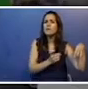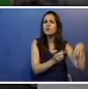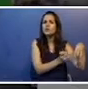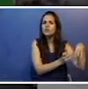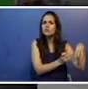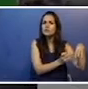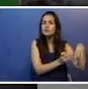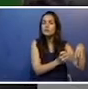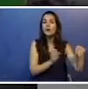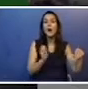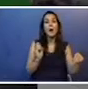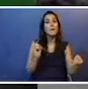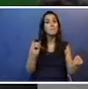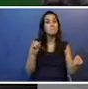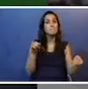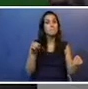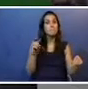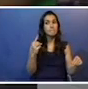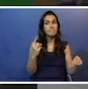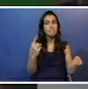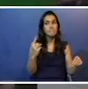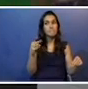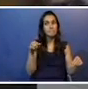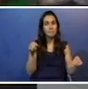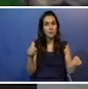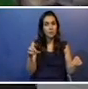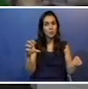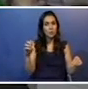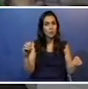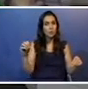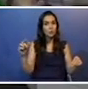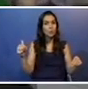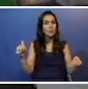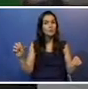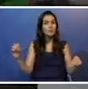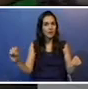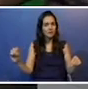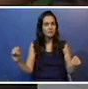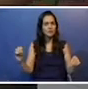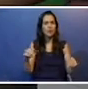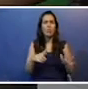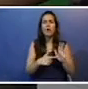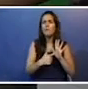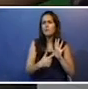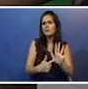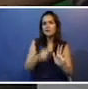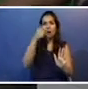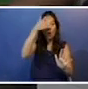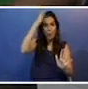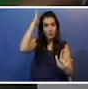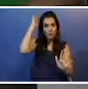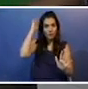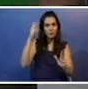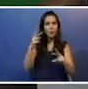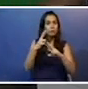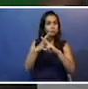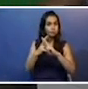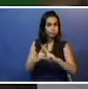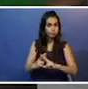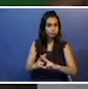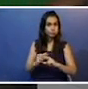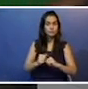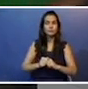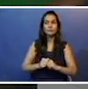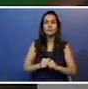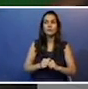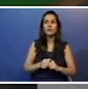seja, 1010. Tá? Na representação romana, as letras